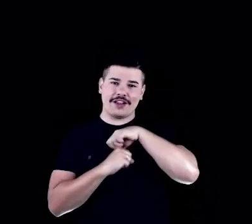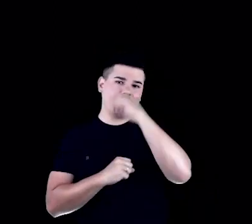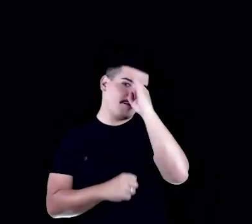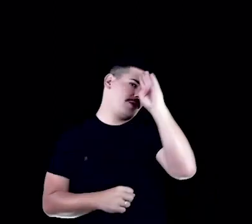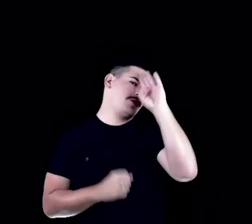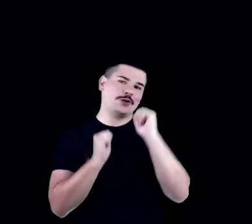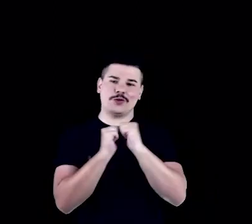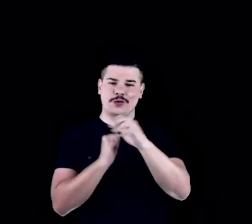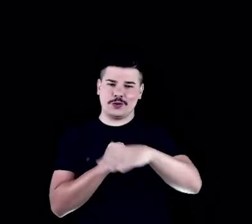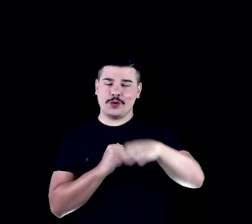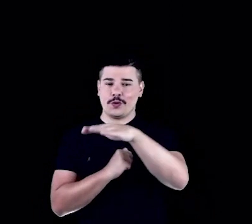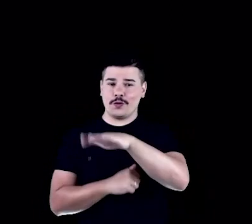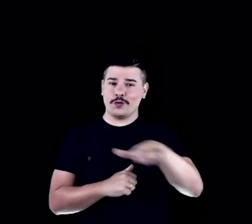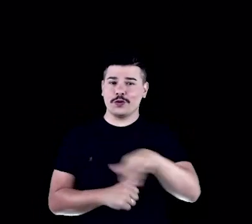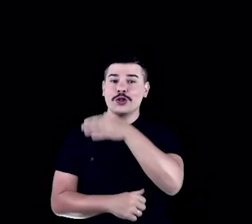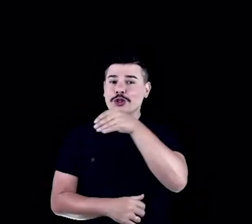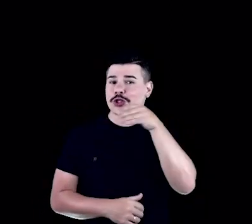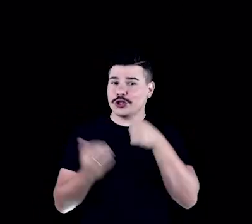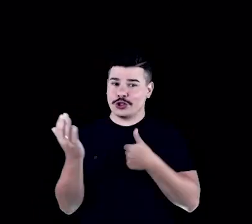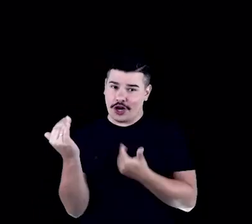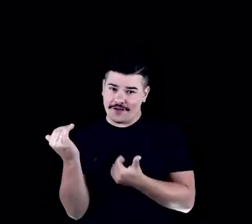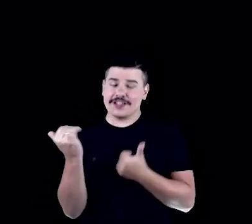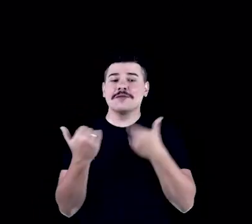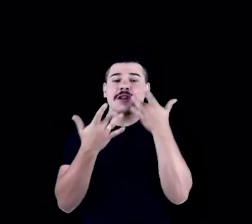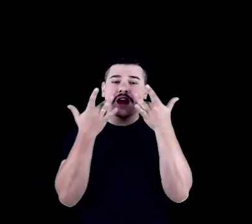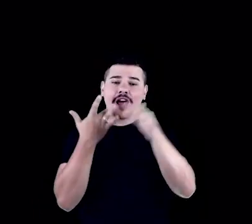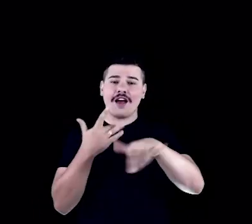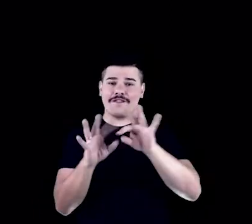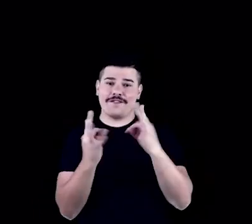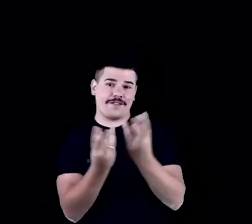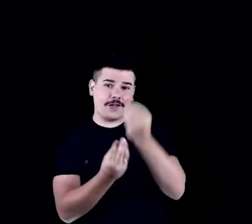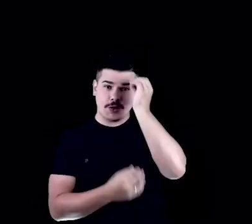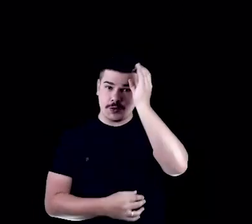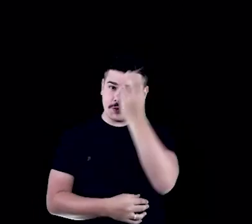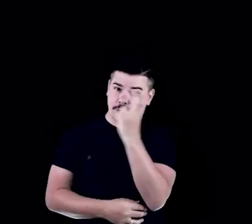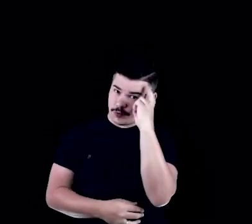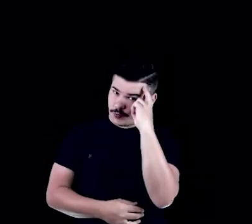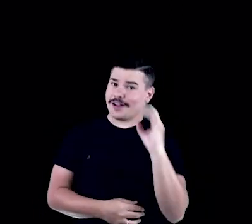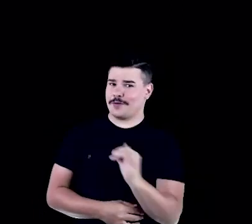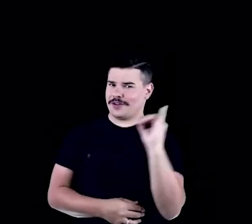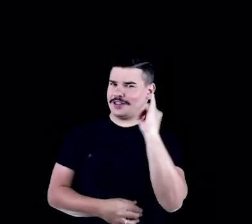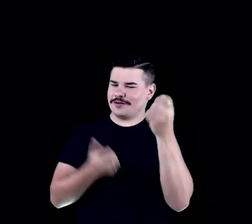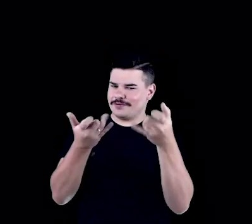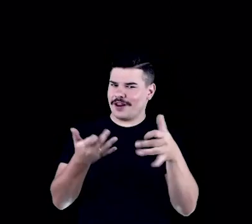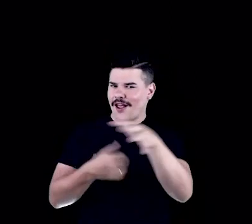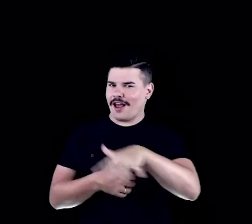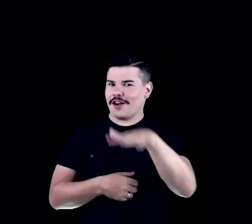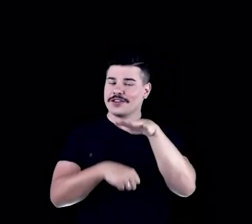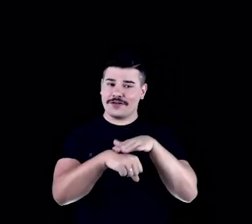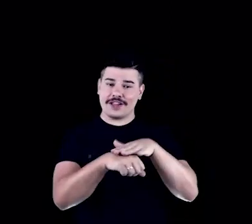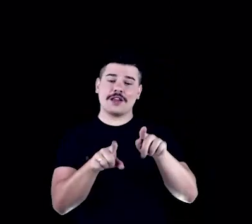orientação dramatúrgica para jovens no projeto espetáculo das fábricas de cultura. Um trabalho muito importante que você